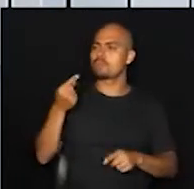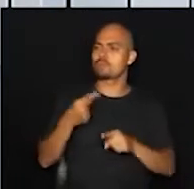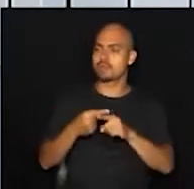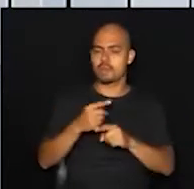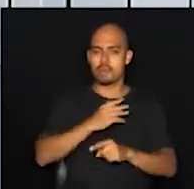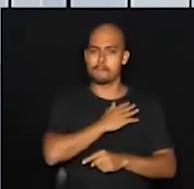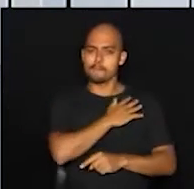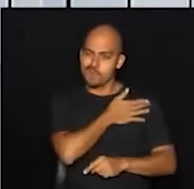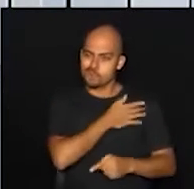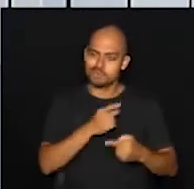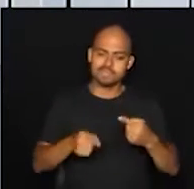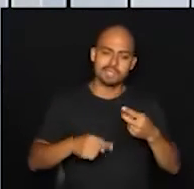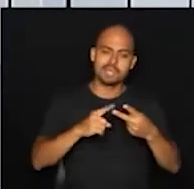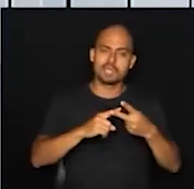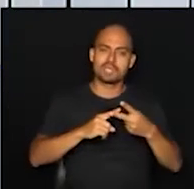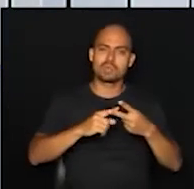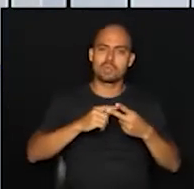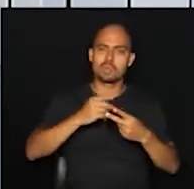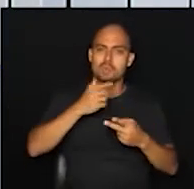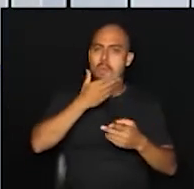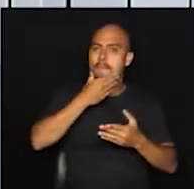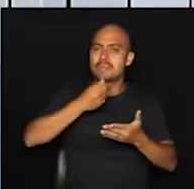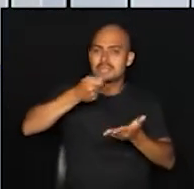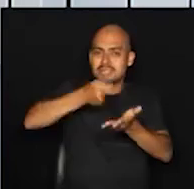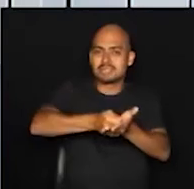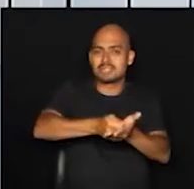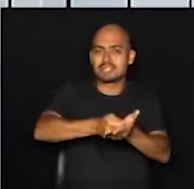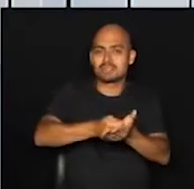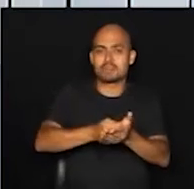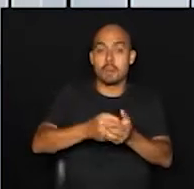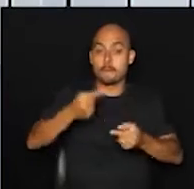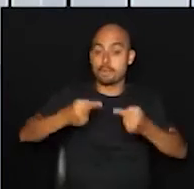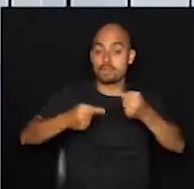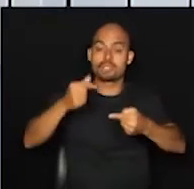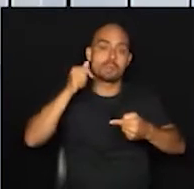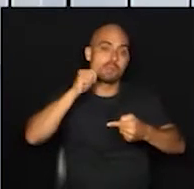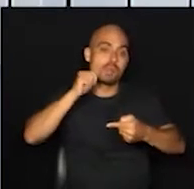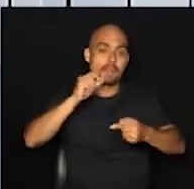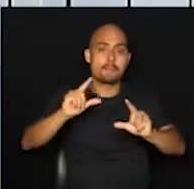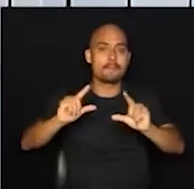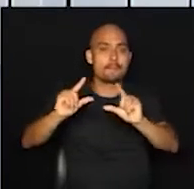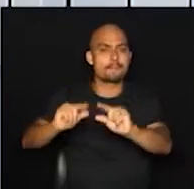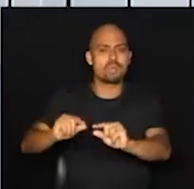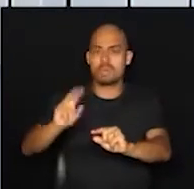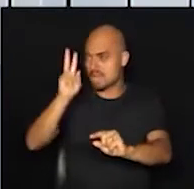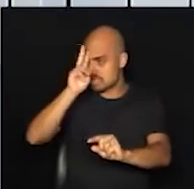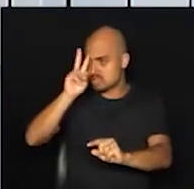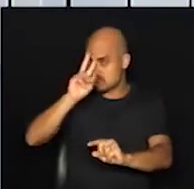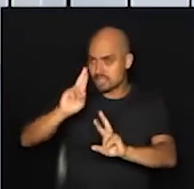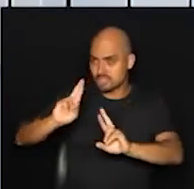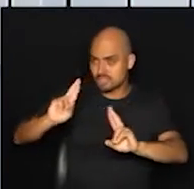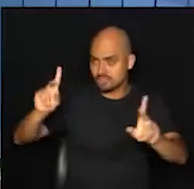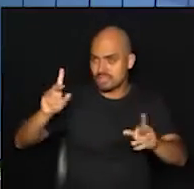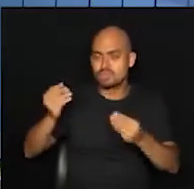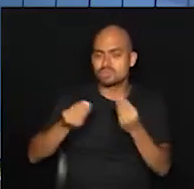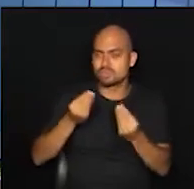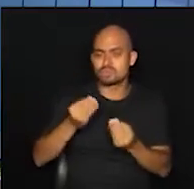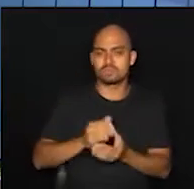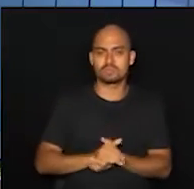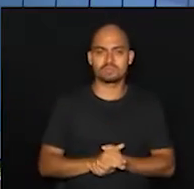no programa, poucas mulheres em cargos da política. A história seria diferente? Tem como a gente fazer esse exercício?